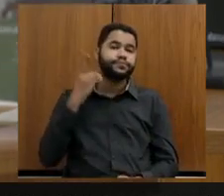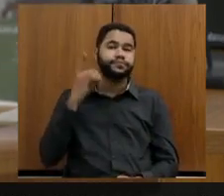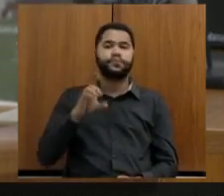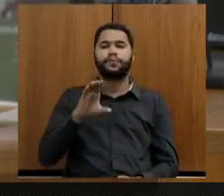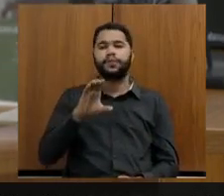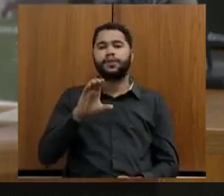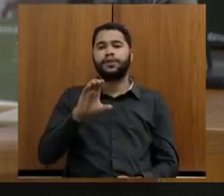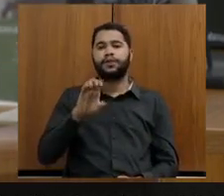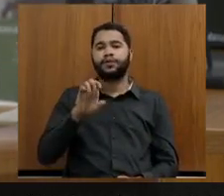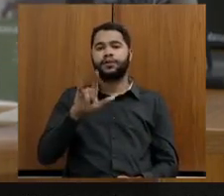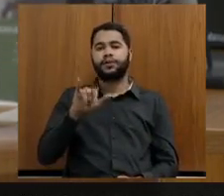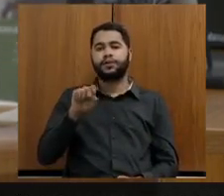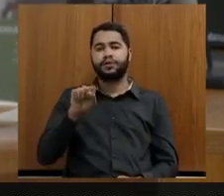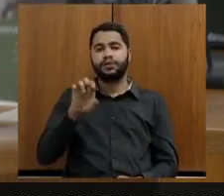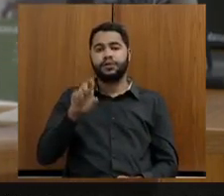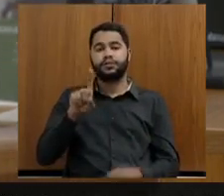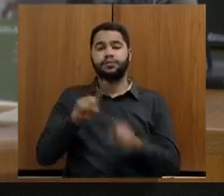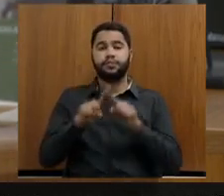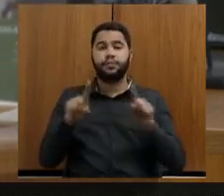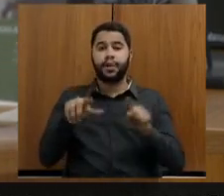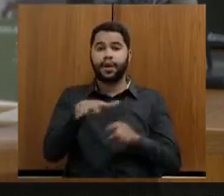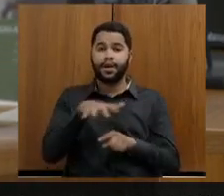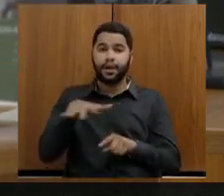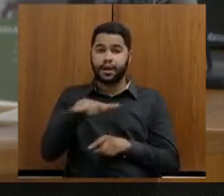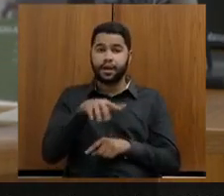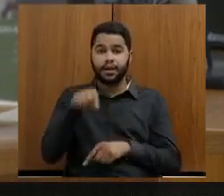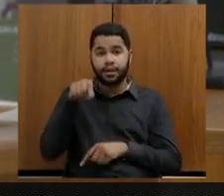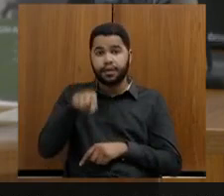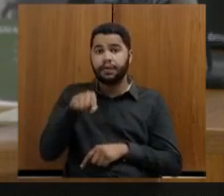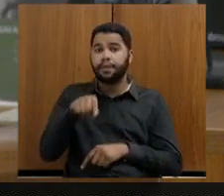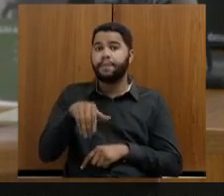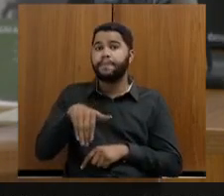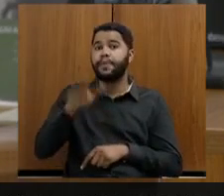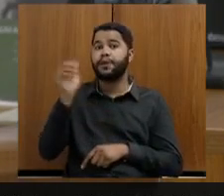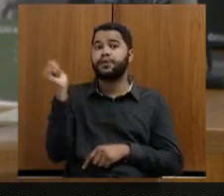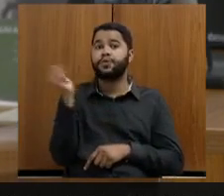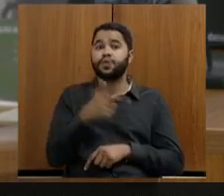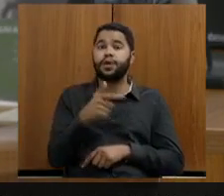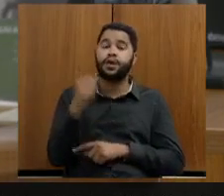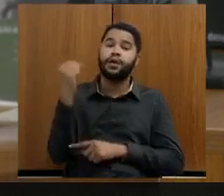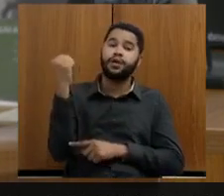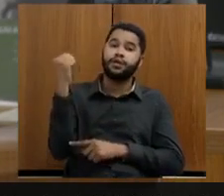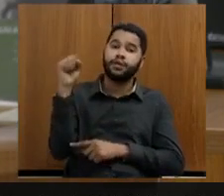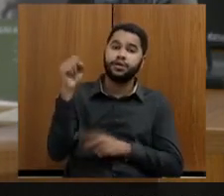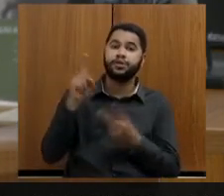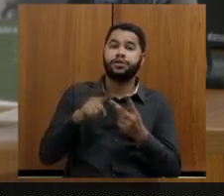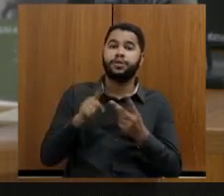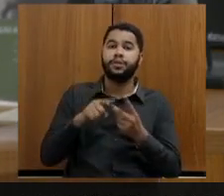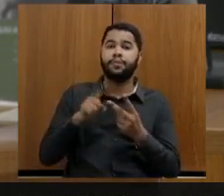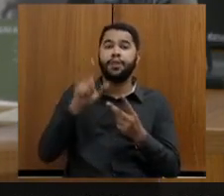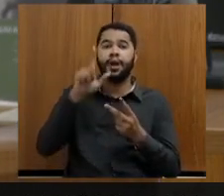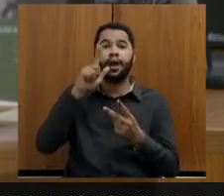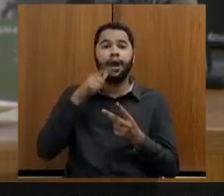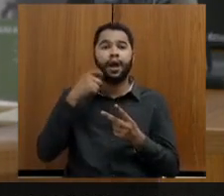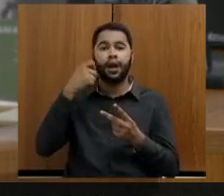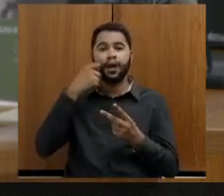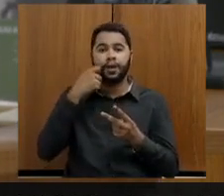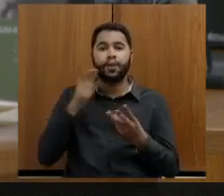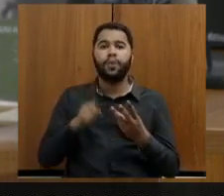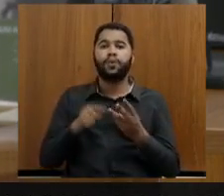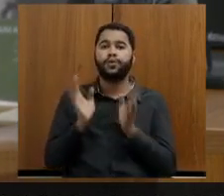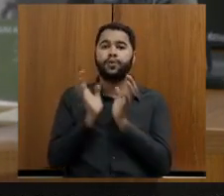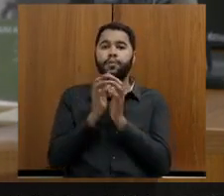felizes poucos sabem mas a área mineira da Sudene é maior que o Estado de Sergipe Alagoas Pernambuco